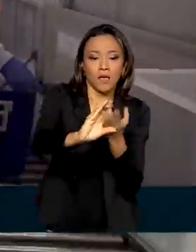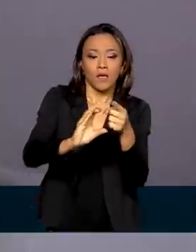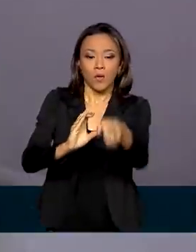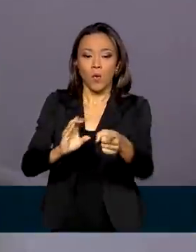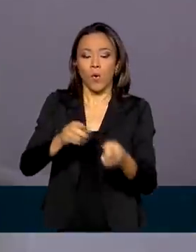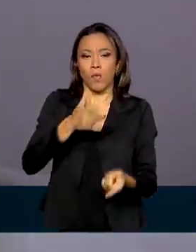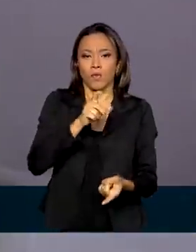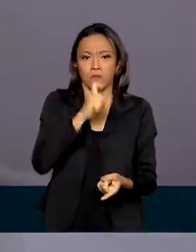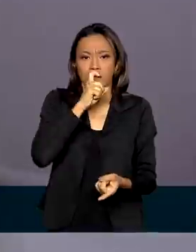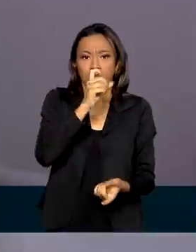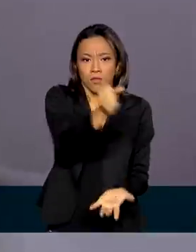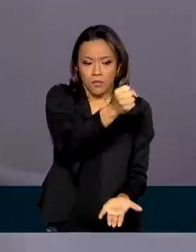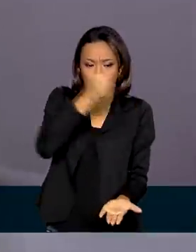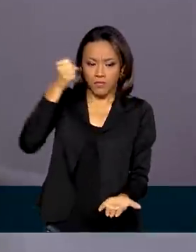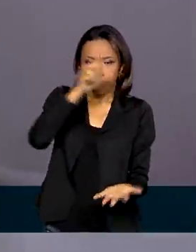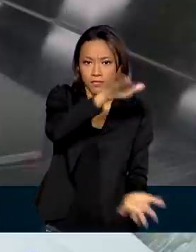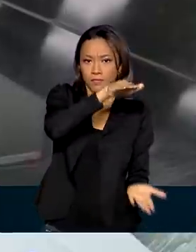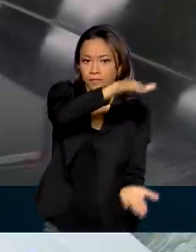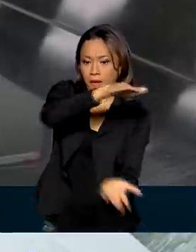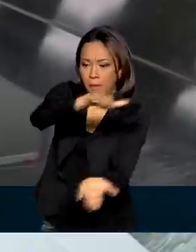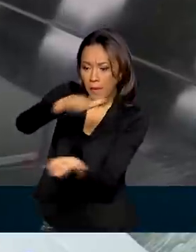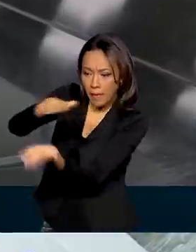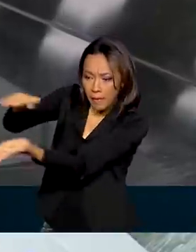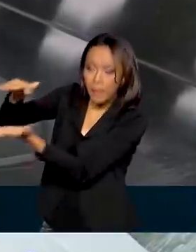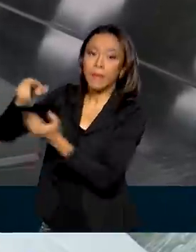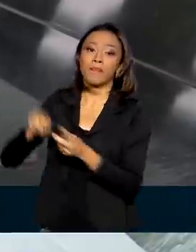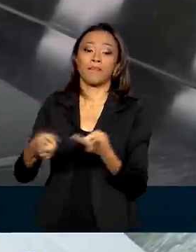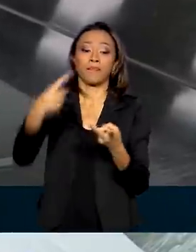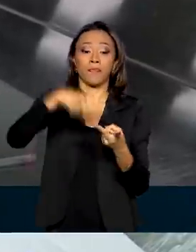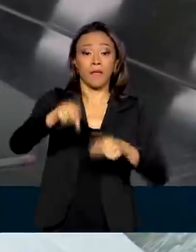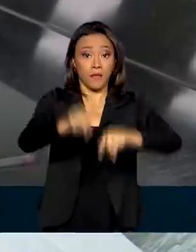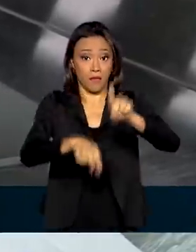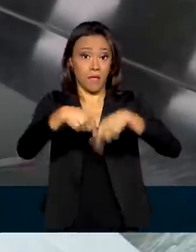refrigeradas para salas de vacinação e insumos para os postos de saúde.